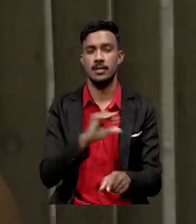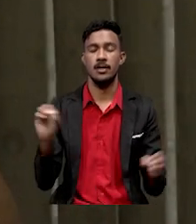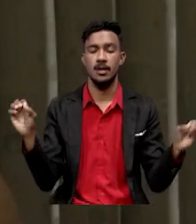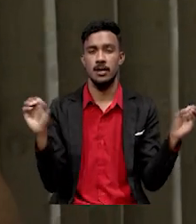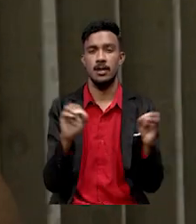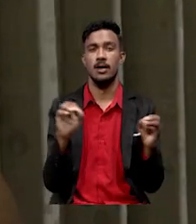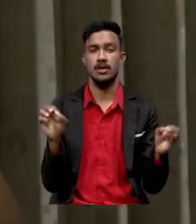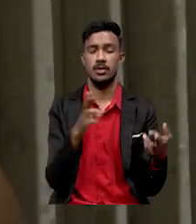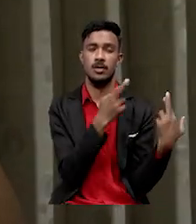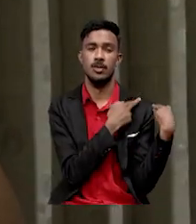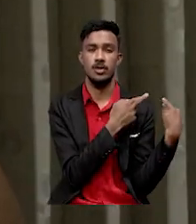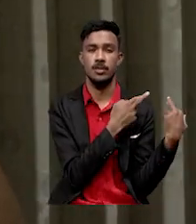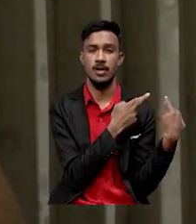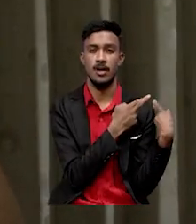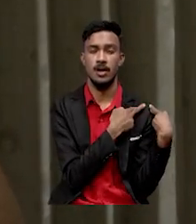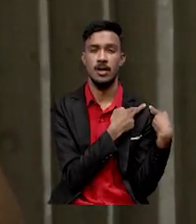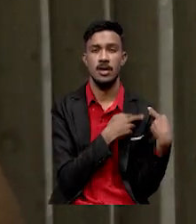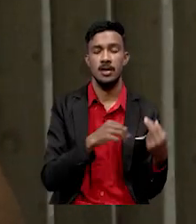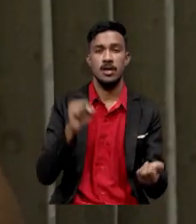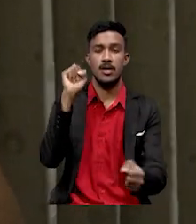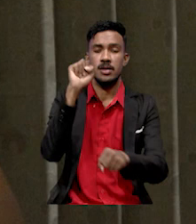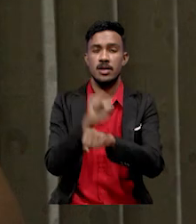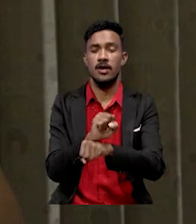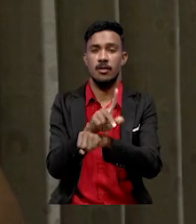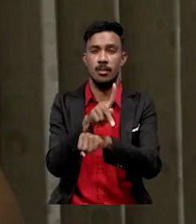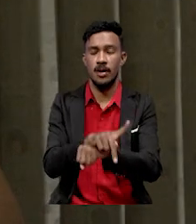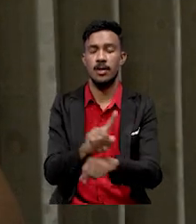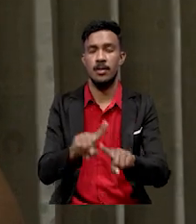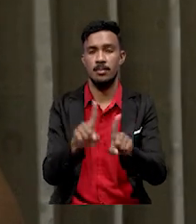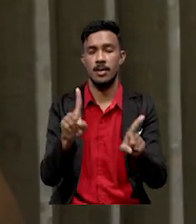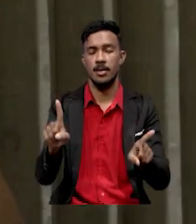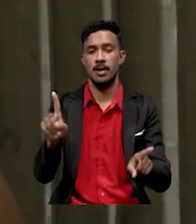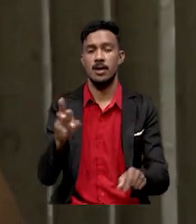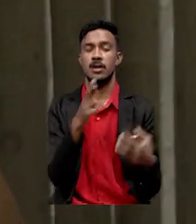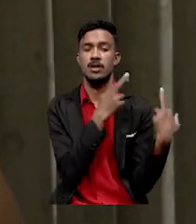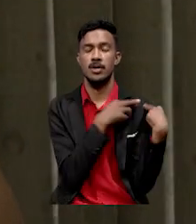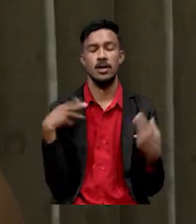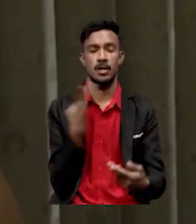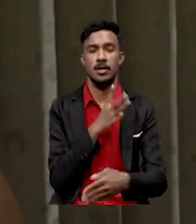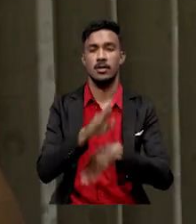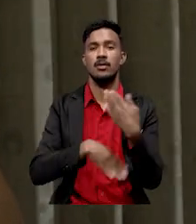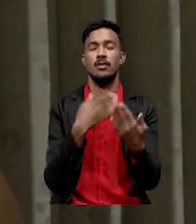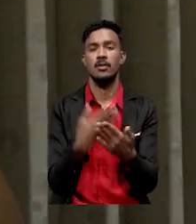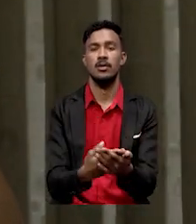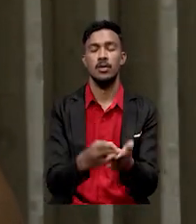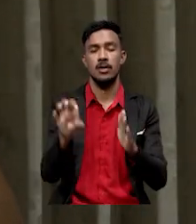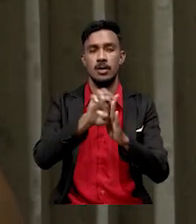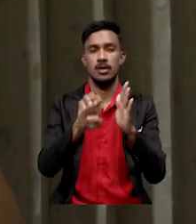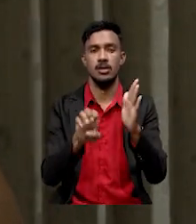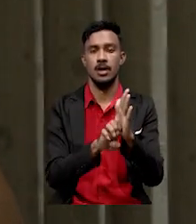sera responsabilidade se for opinion mesa mebe ne responsabilidade ita hotunia estado